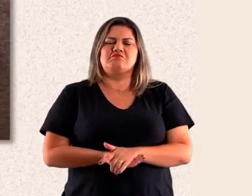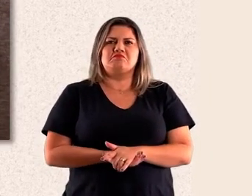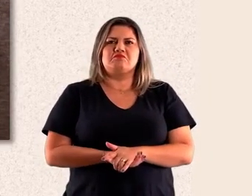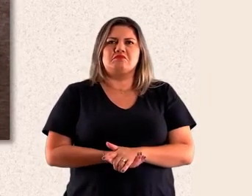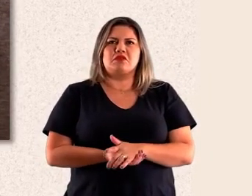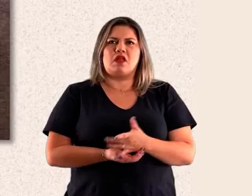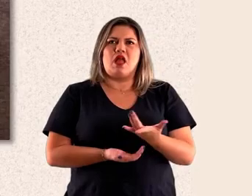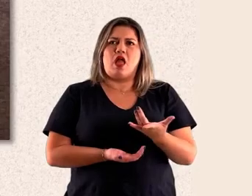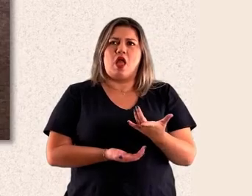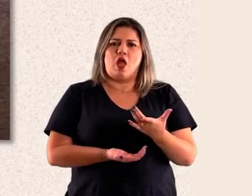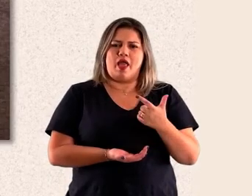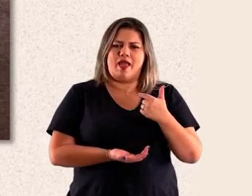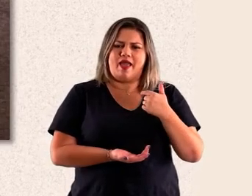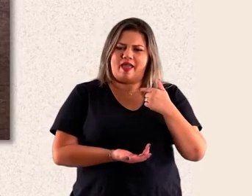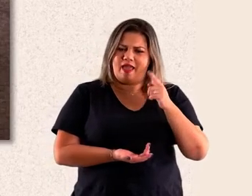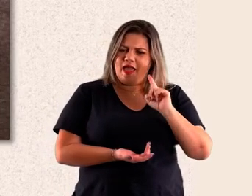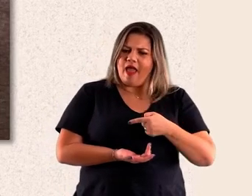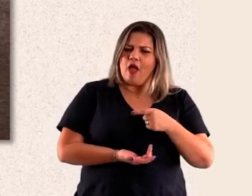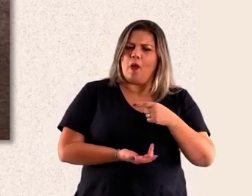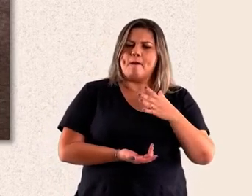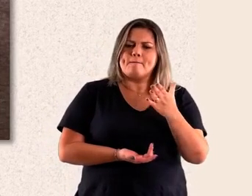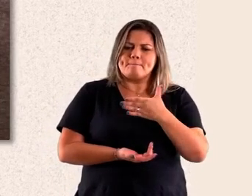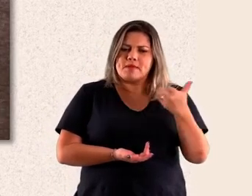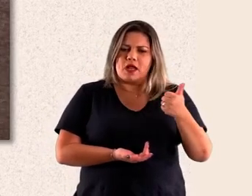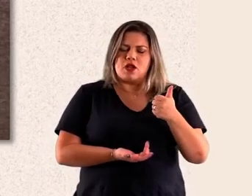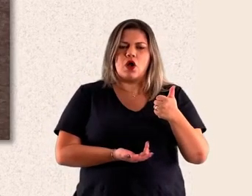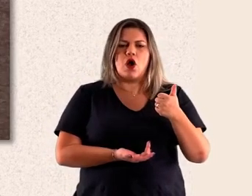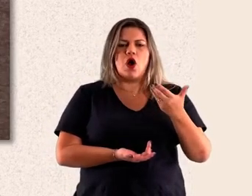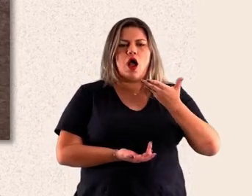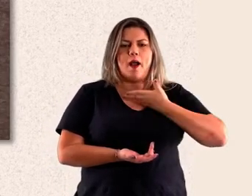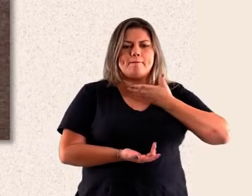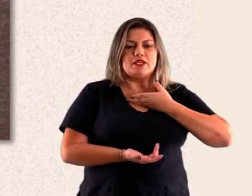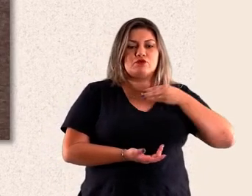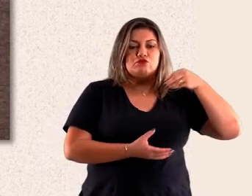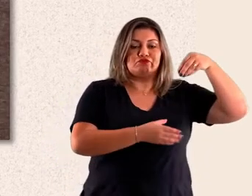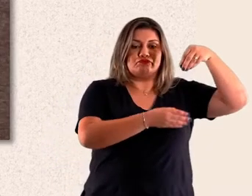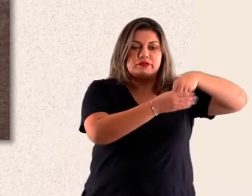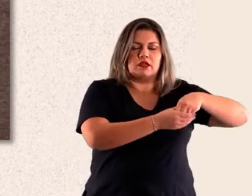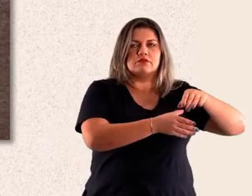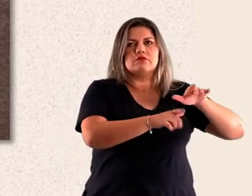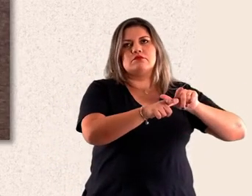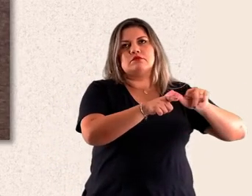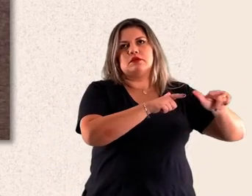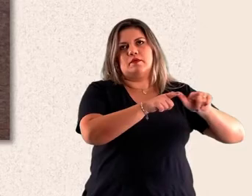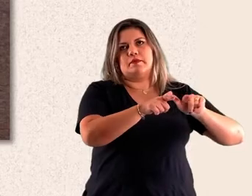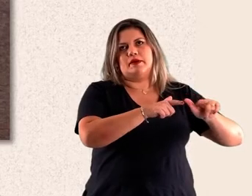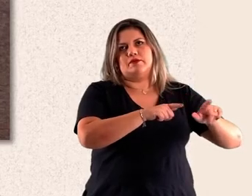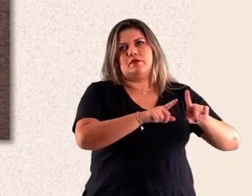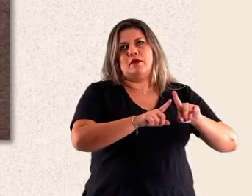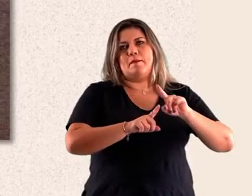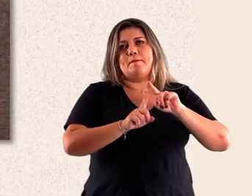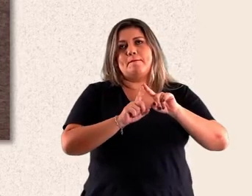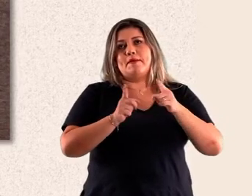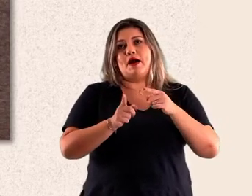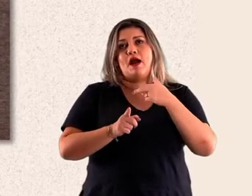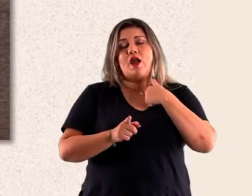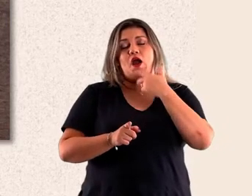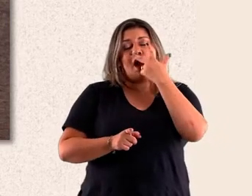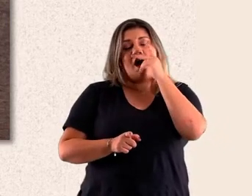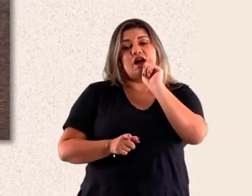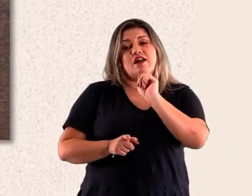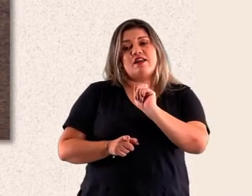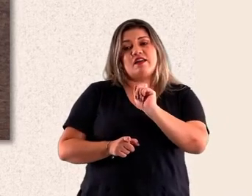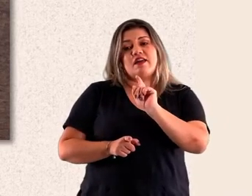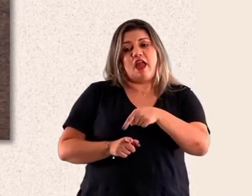o meu melhor amigo no trabalho né mas eu acho que é um melhor amigo no trabalho ou talvez